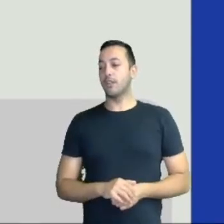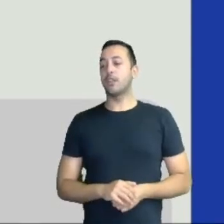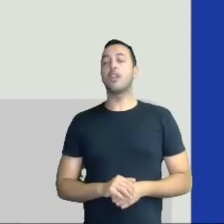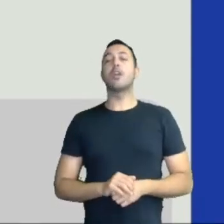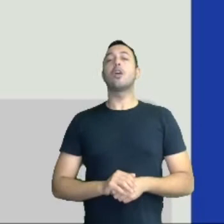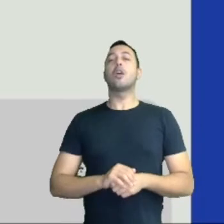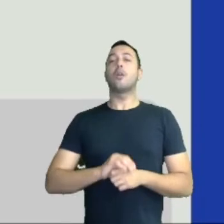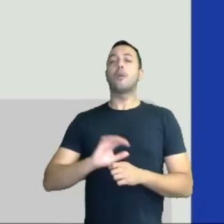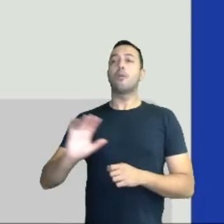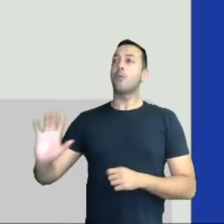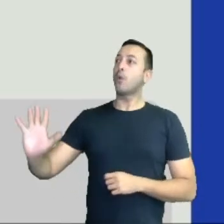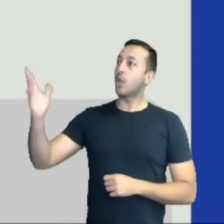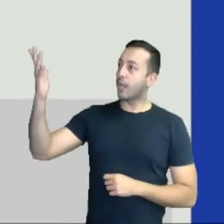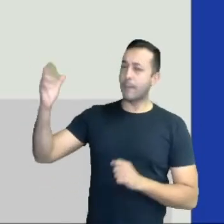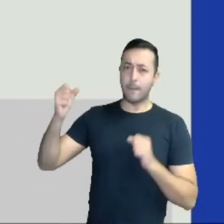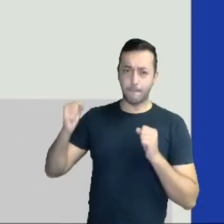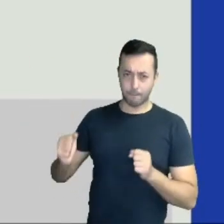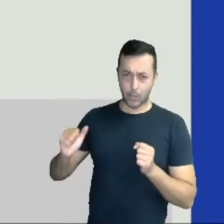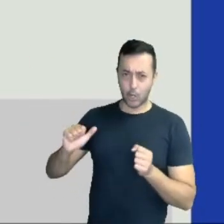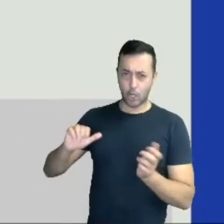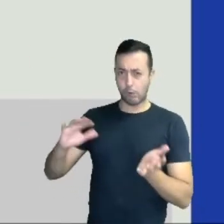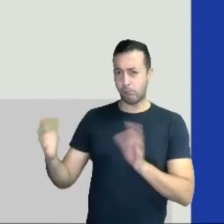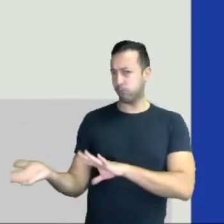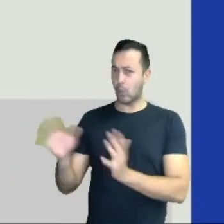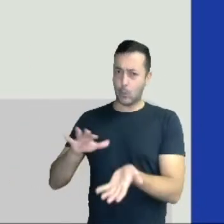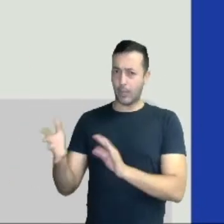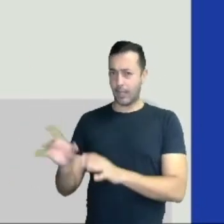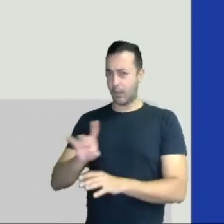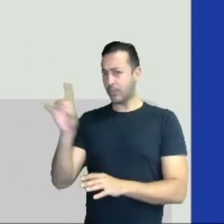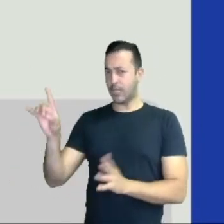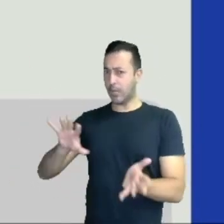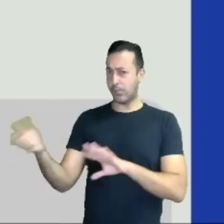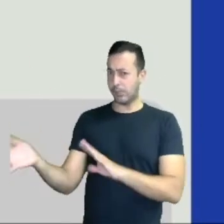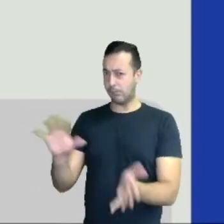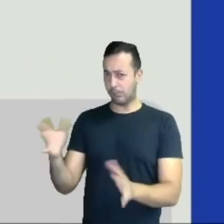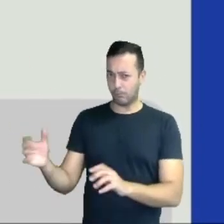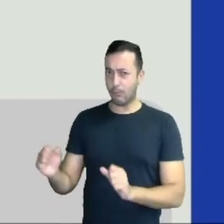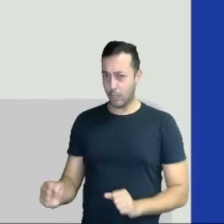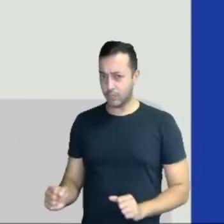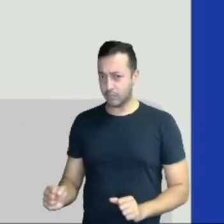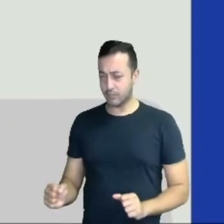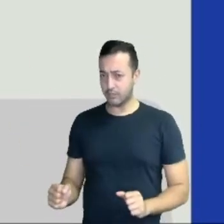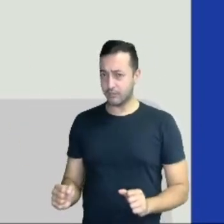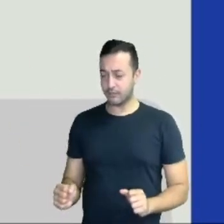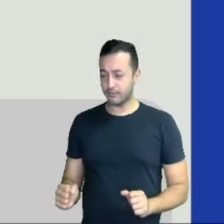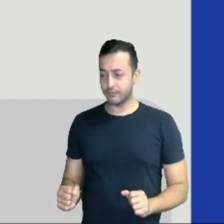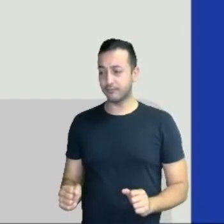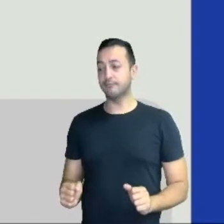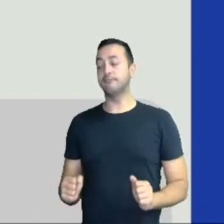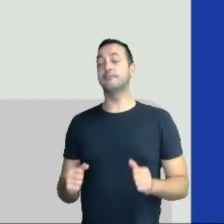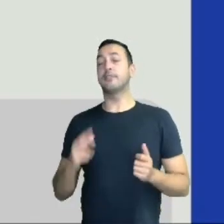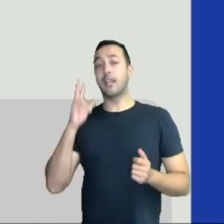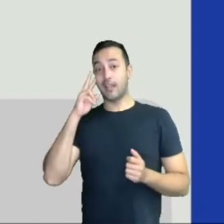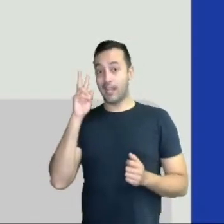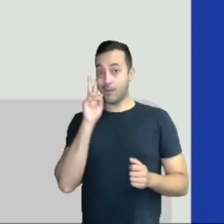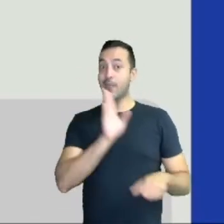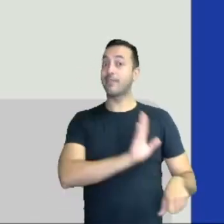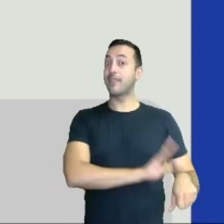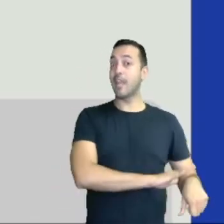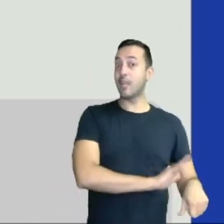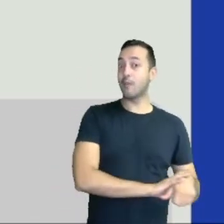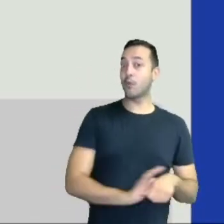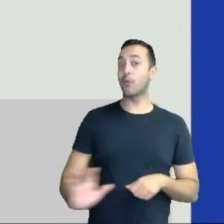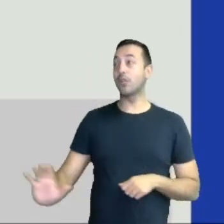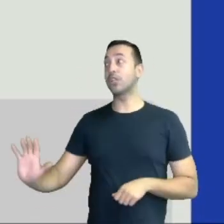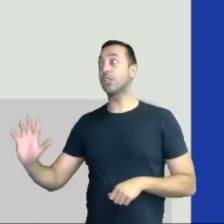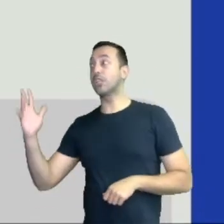O clima pode mudar várias vezes ao dia? Lembra do que é tempo e lembra do que é clima,